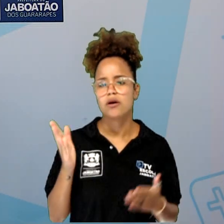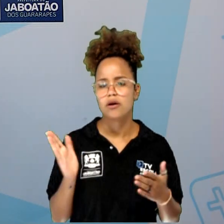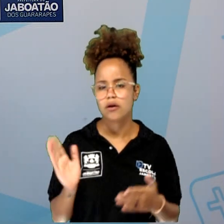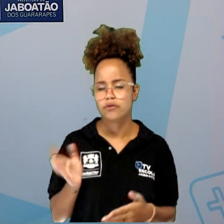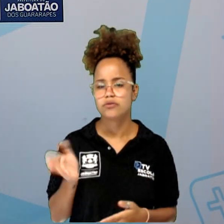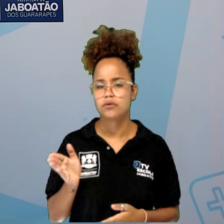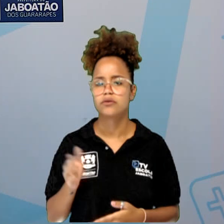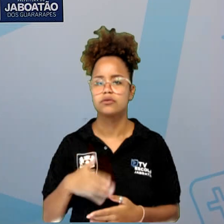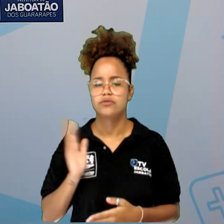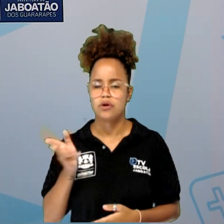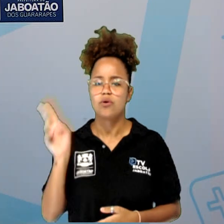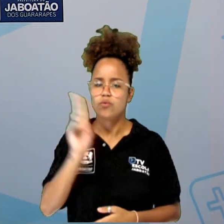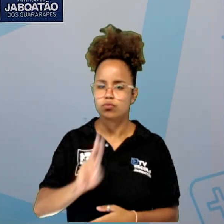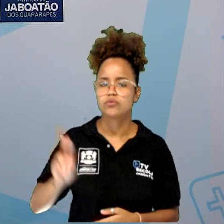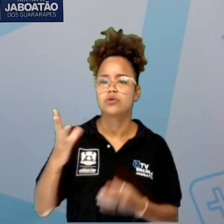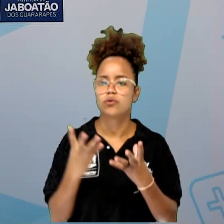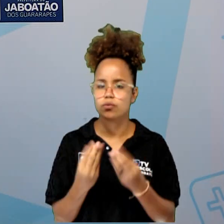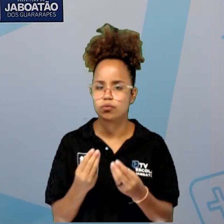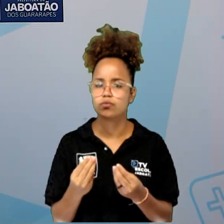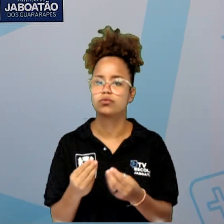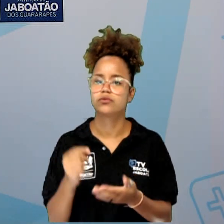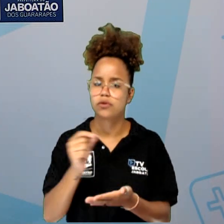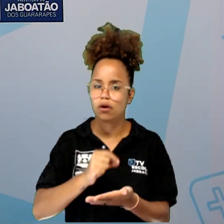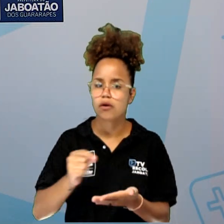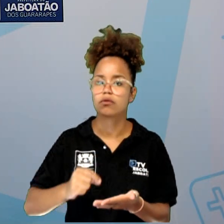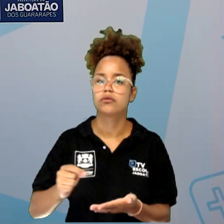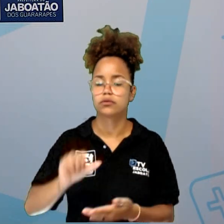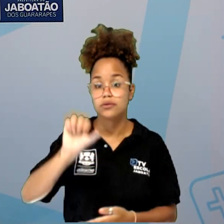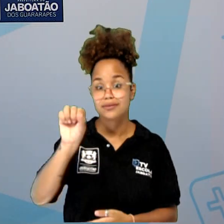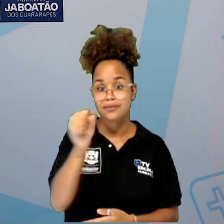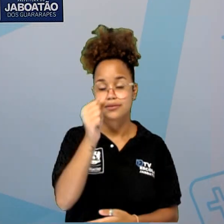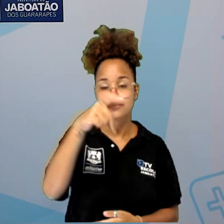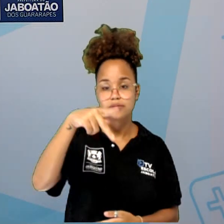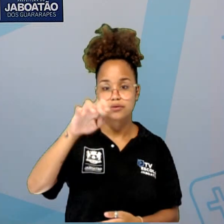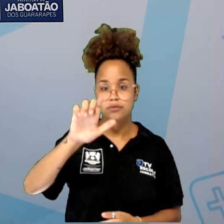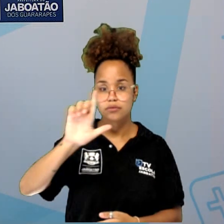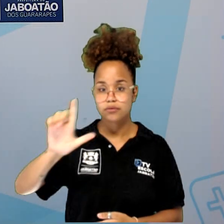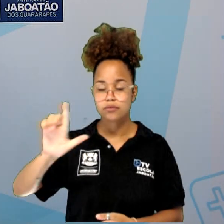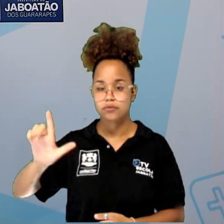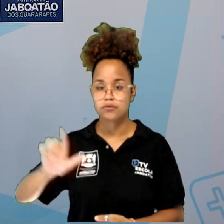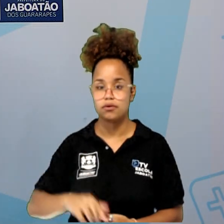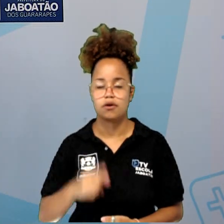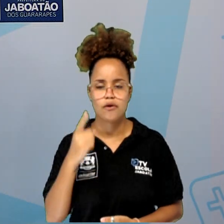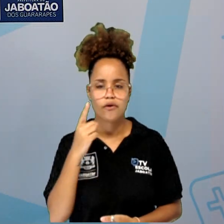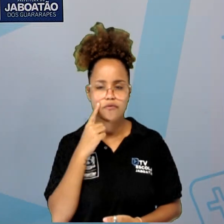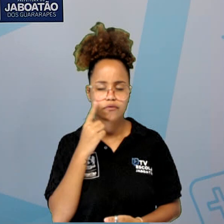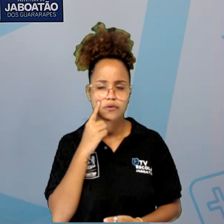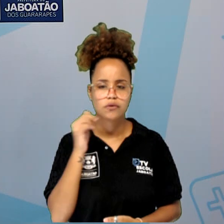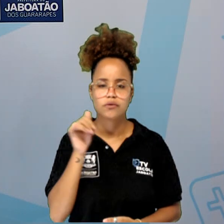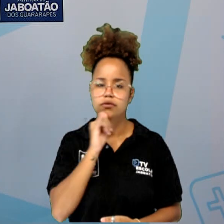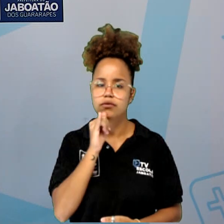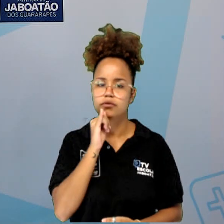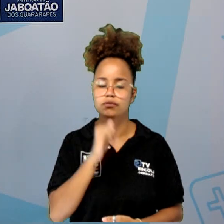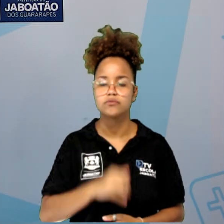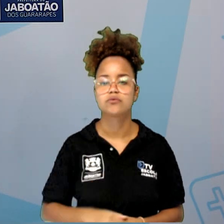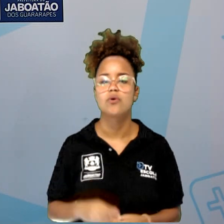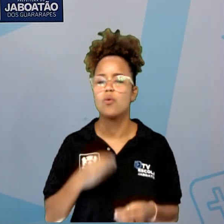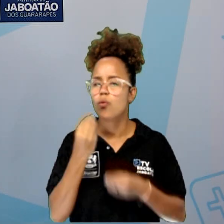gente utiliza muito a questão do spell, né? Vamos dar uma olhada nesse exemplo. How do you